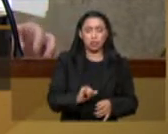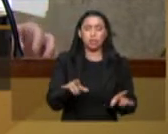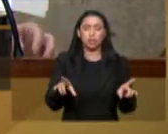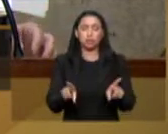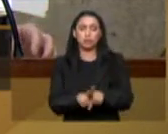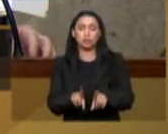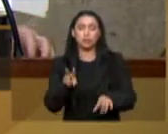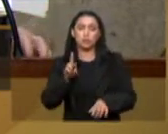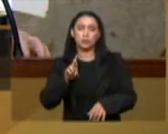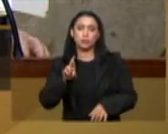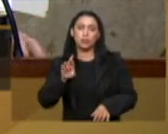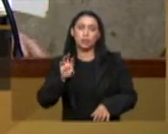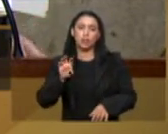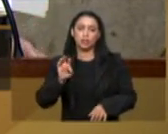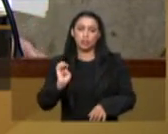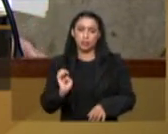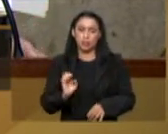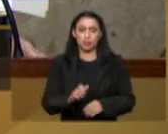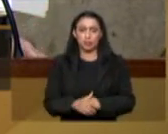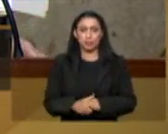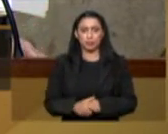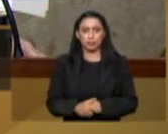recurso extraordinário.